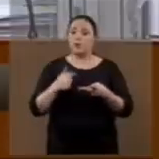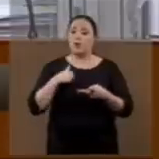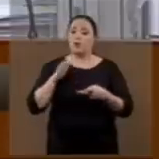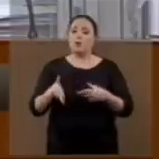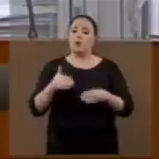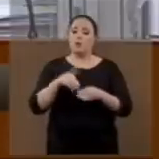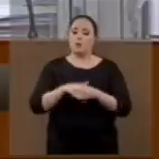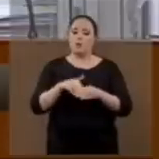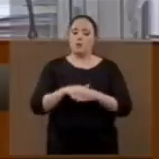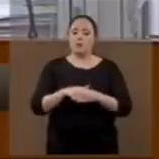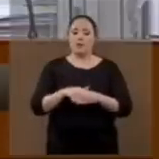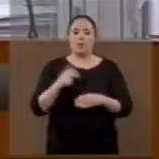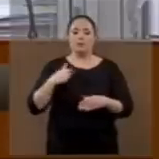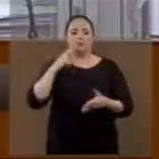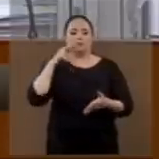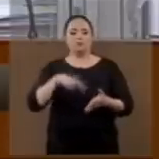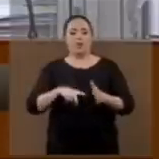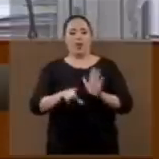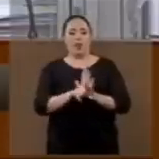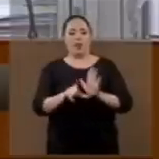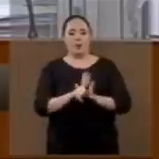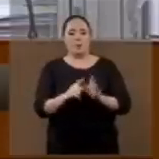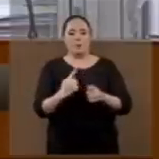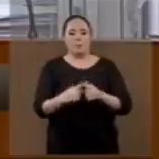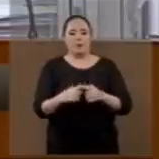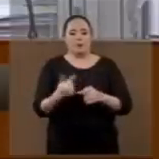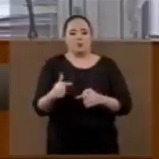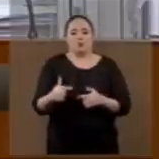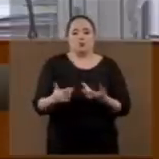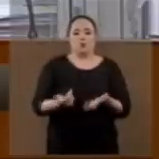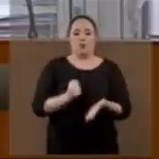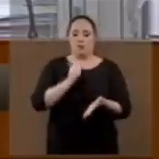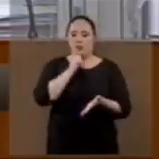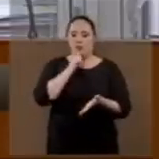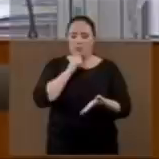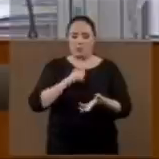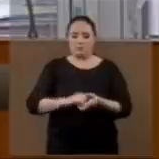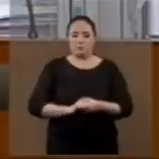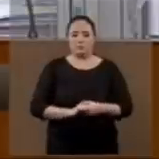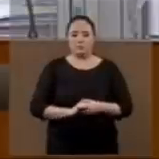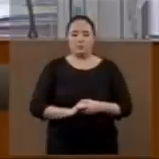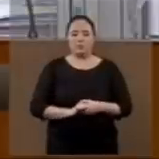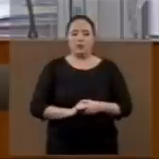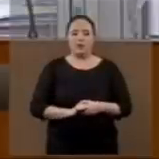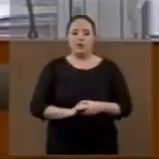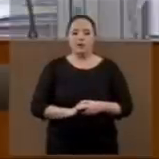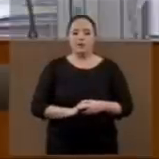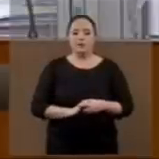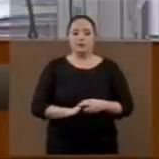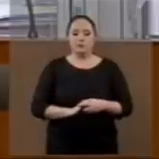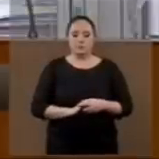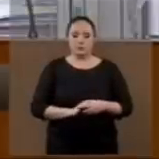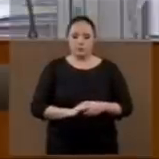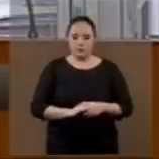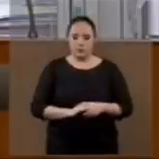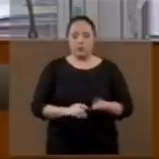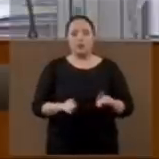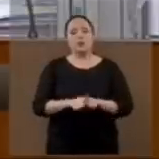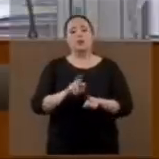voto sem considerar, porque ela não tinha sido sequer objeto de questionamento. Eu não, nem poderia trazer como perda